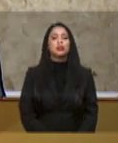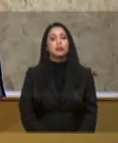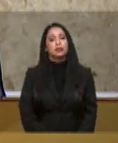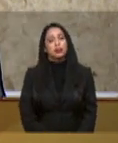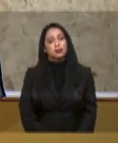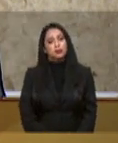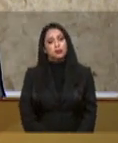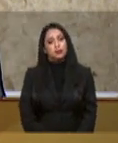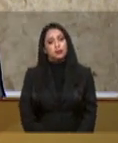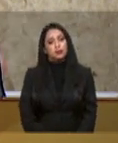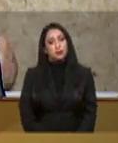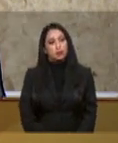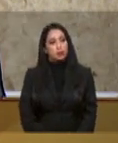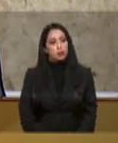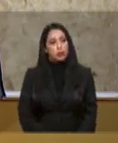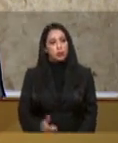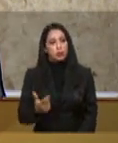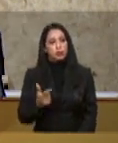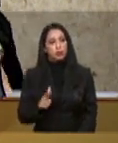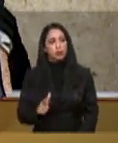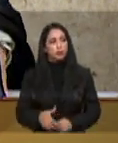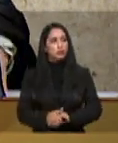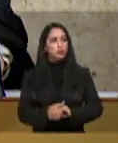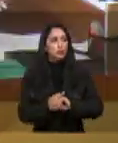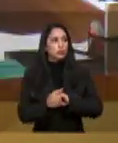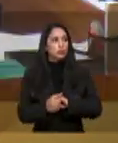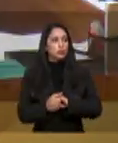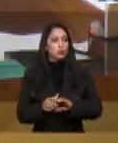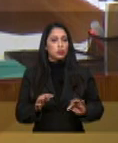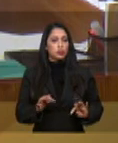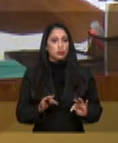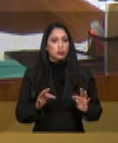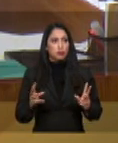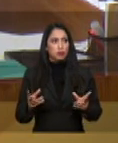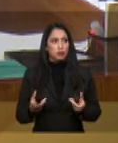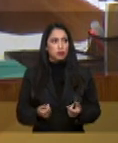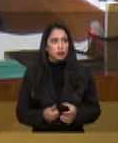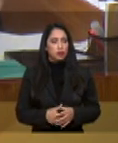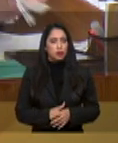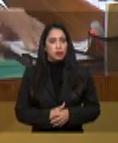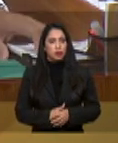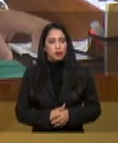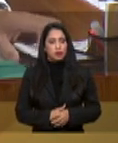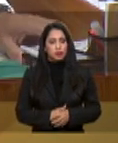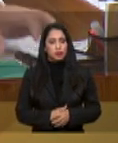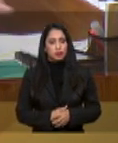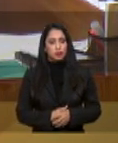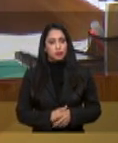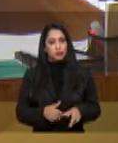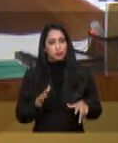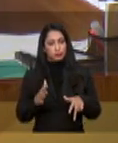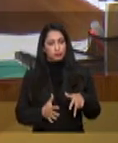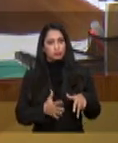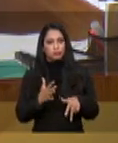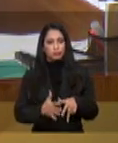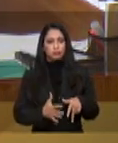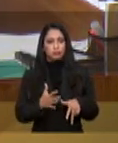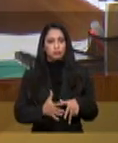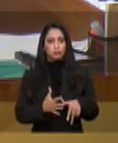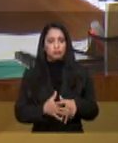Renovo os meus cumprimentos a todos. Aproveito a oportunidade para parabenizar todas as sustentações orais.